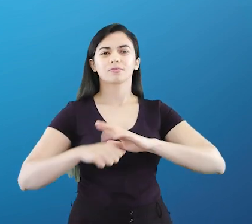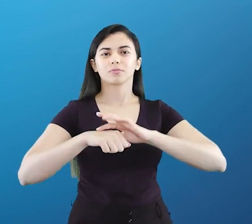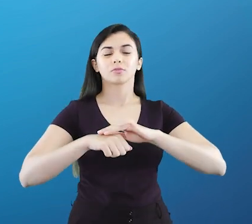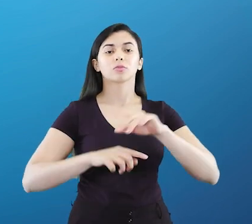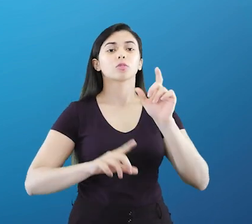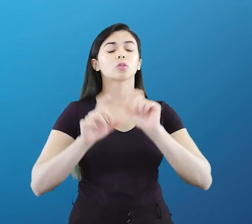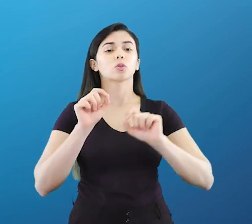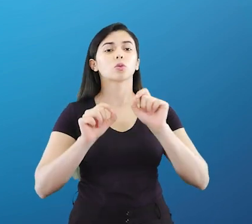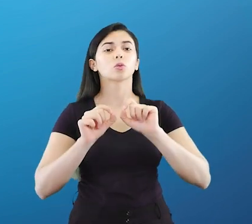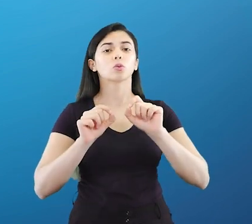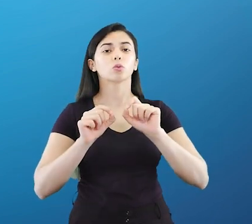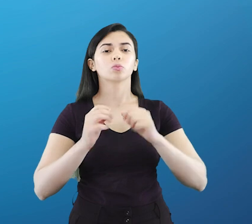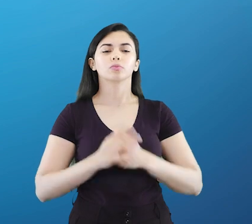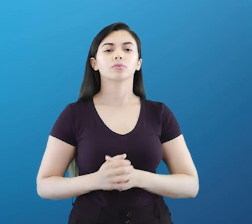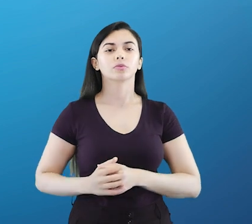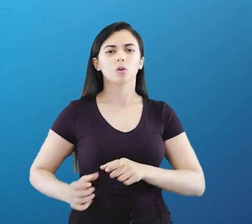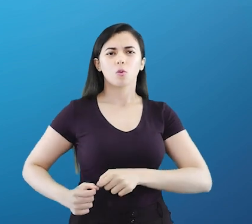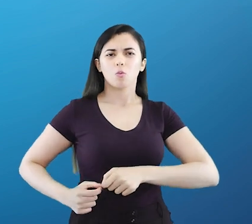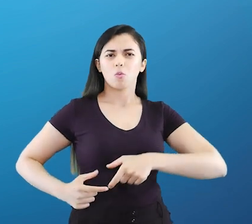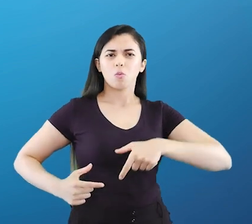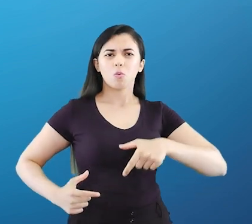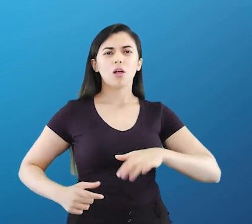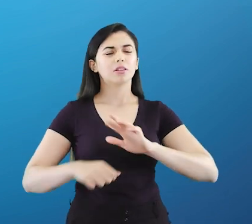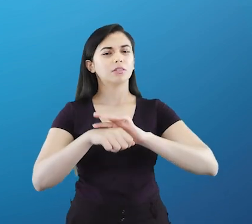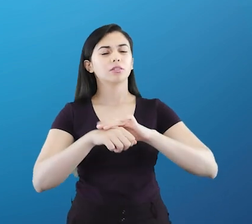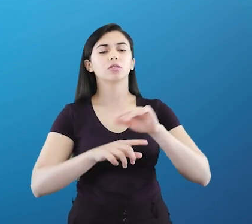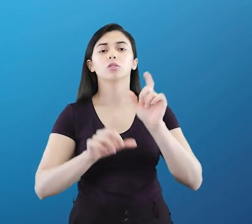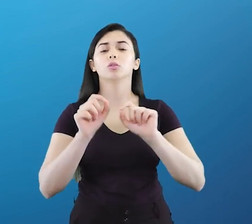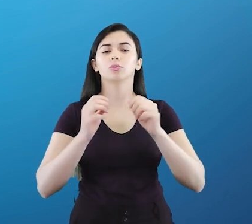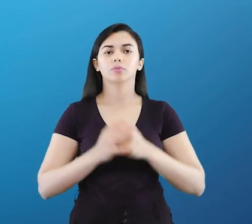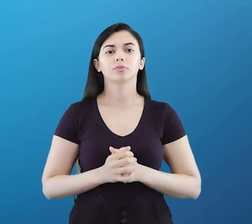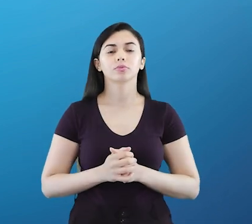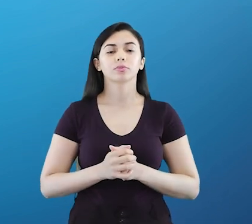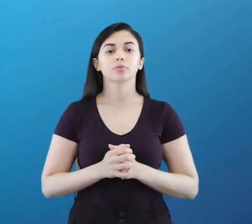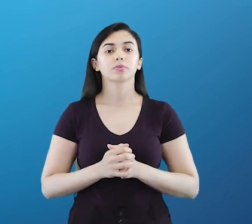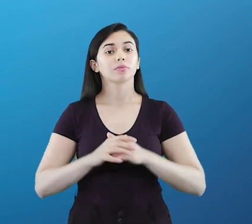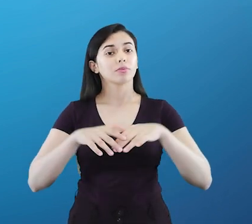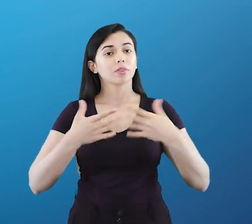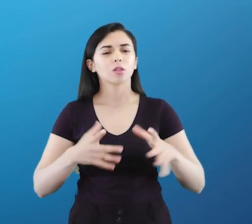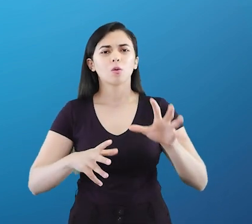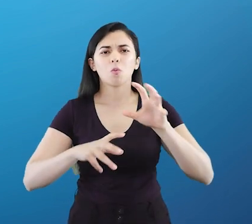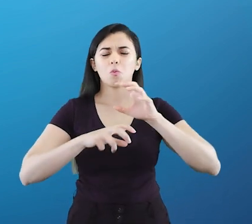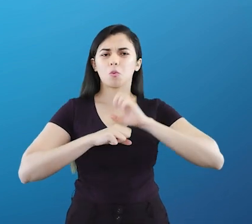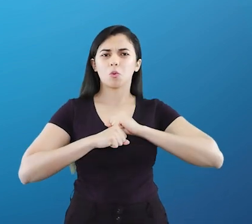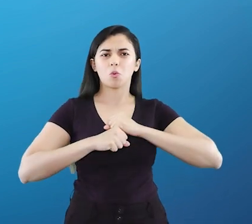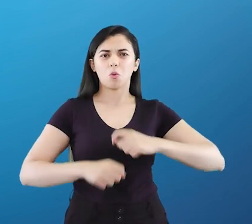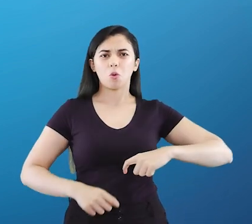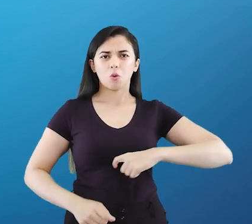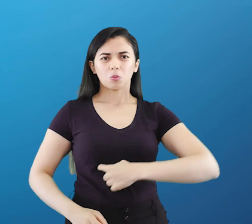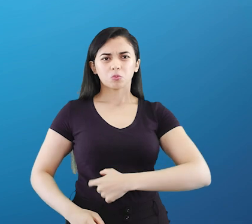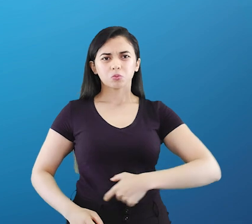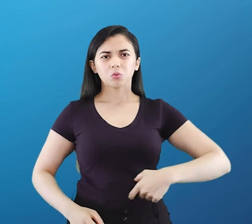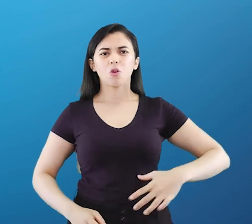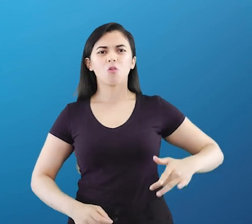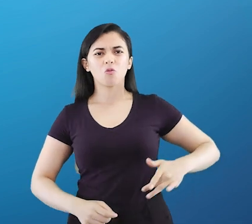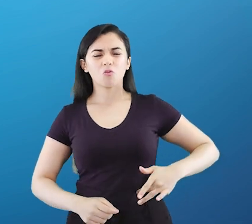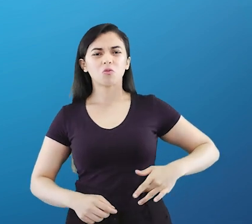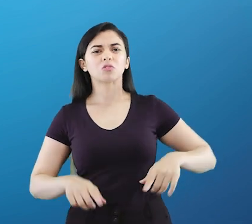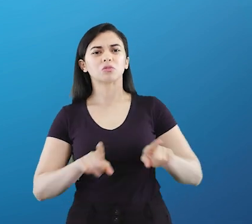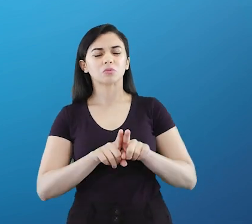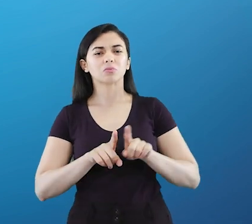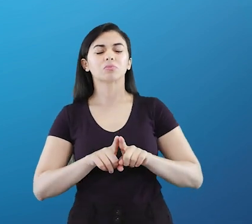mais especificamente do grupo das amebas. É uma infecção no intestino grosso, fígado e outros